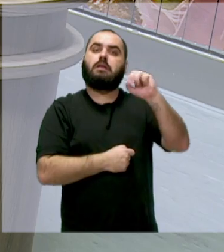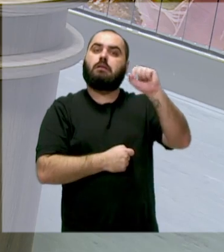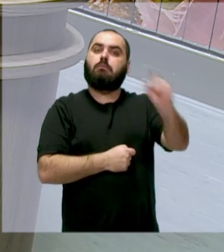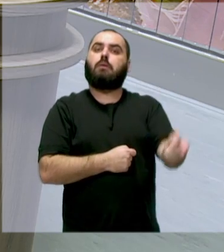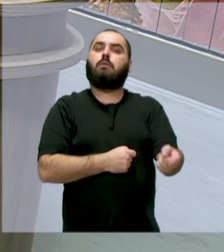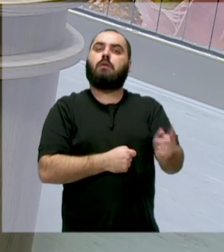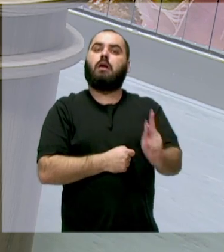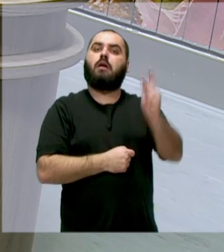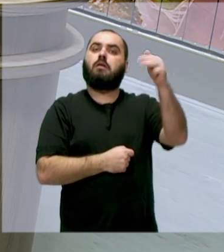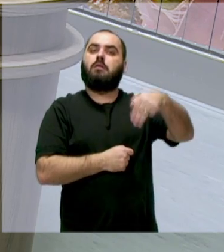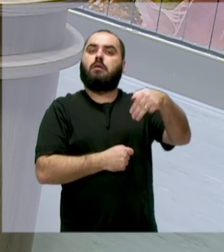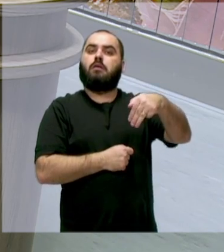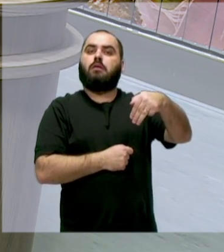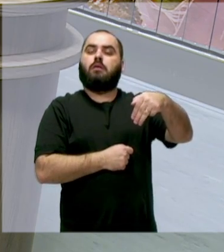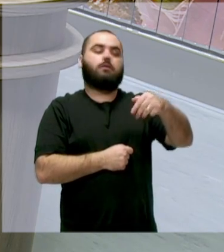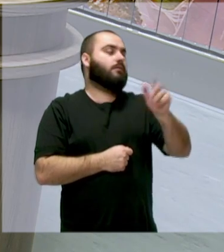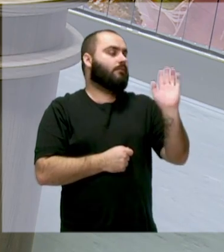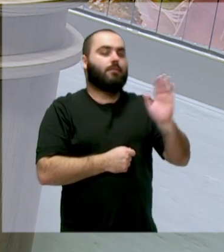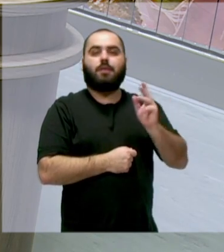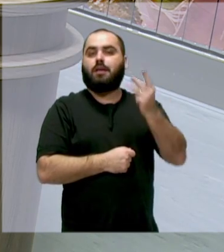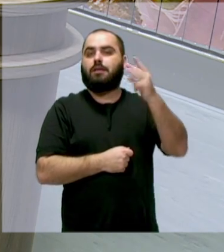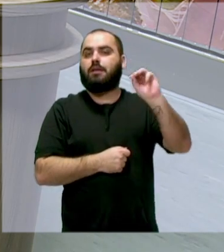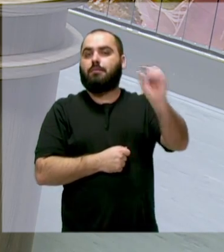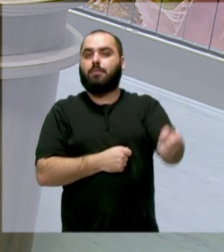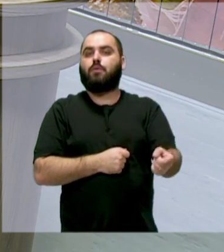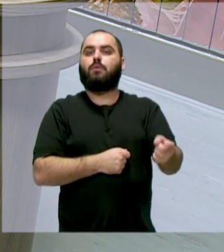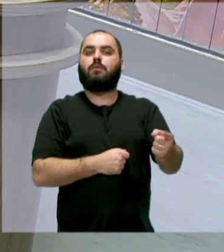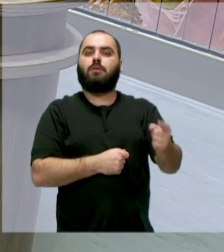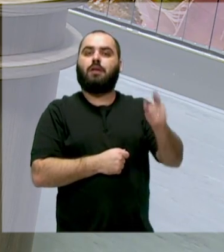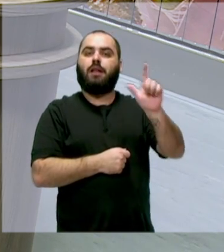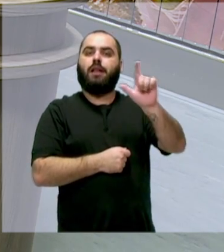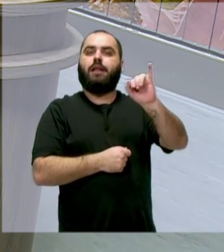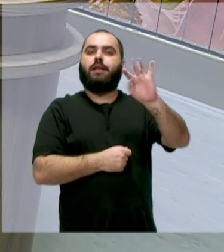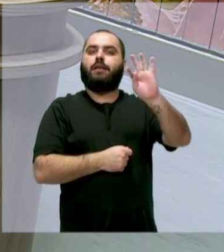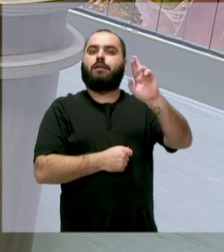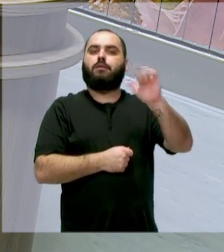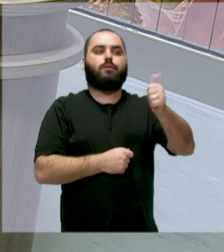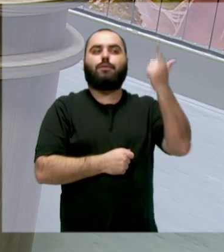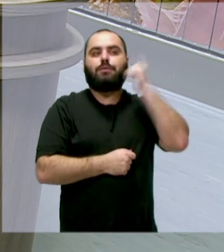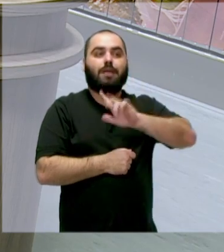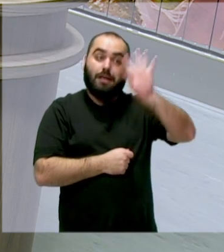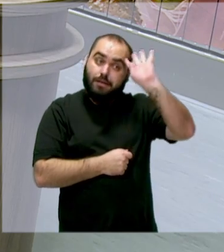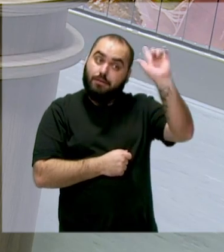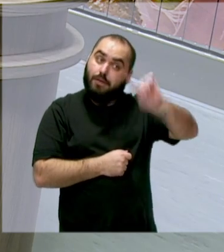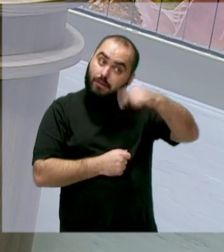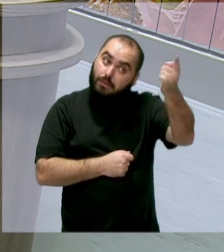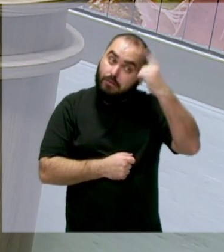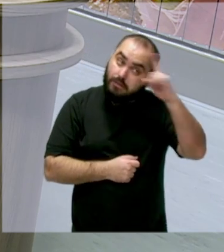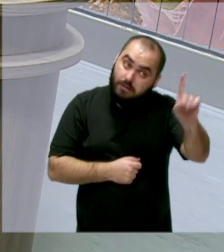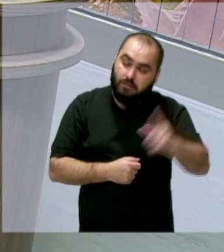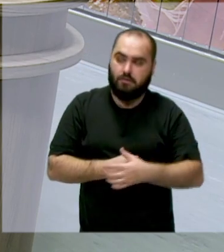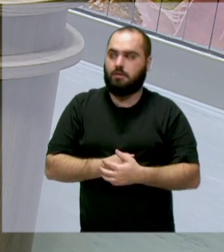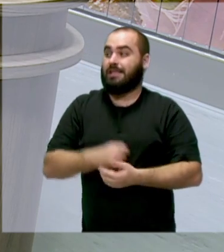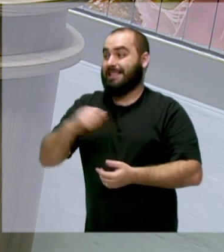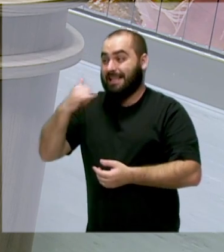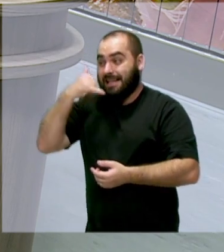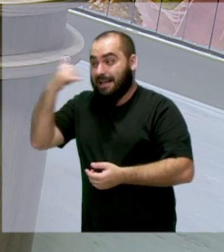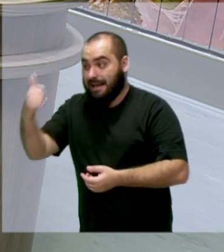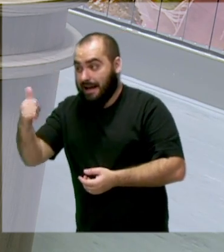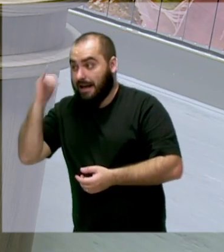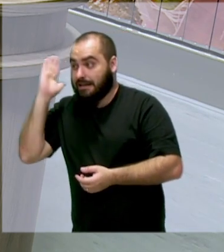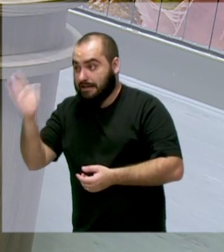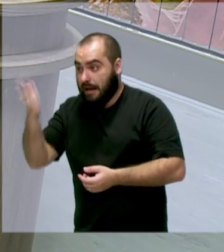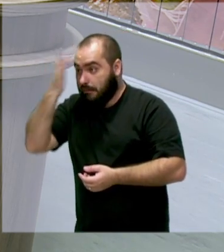aquilo amanhã. Se ela ligar também lá na Secretaria de Saúde, as pessoas vão poder indicar isso para ela, que ela possa passar